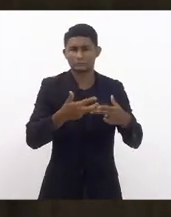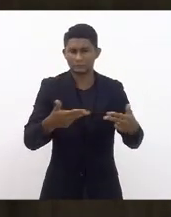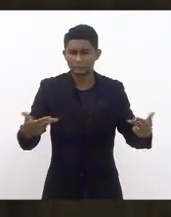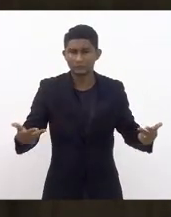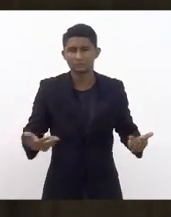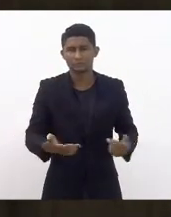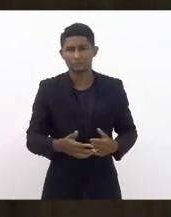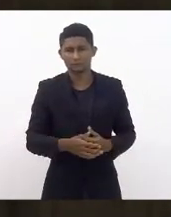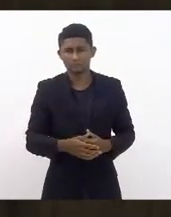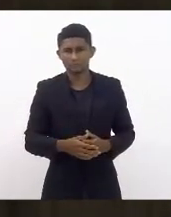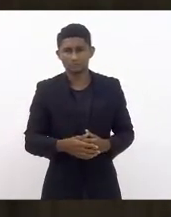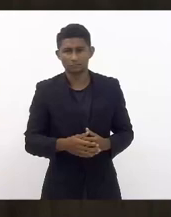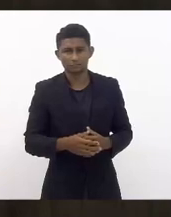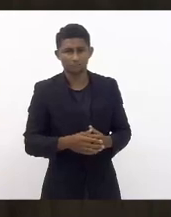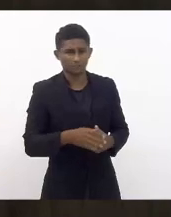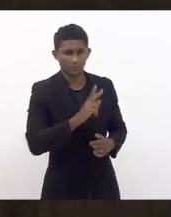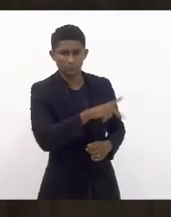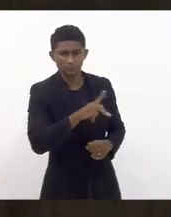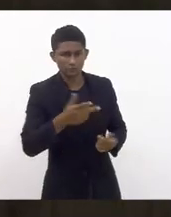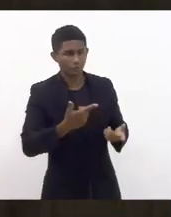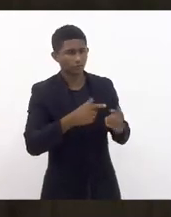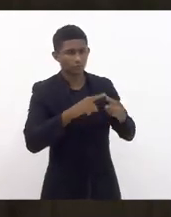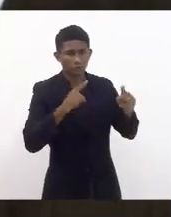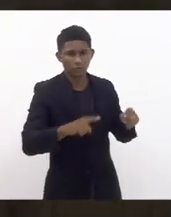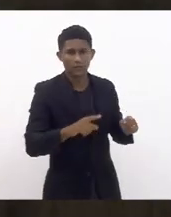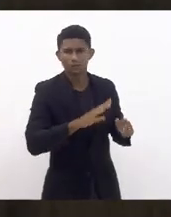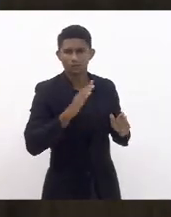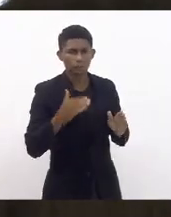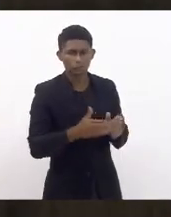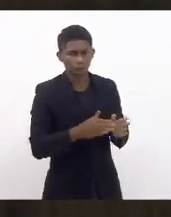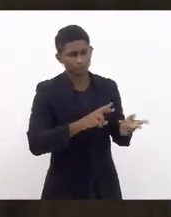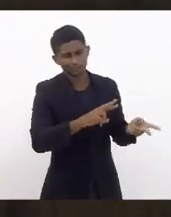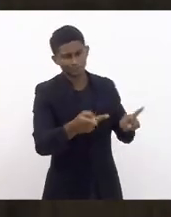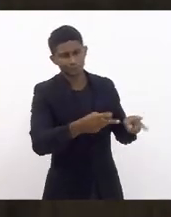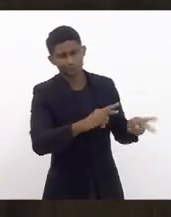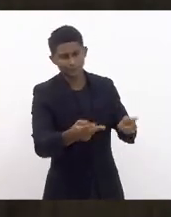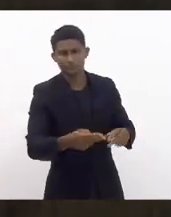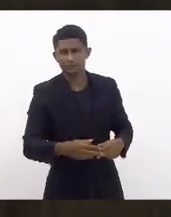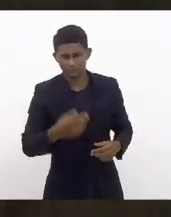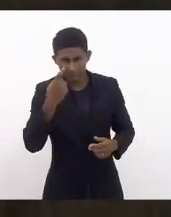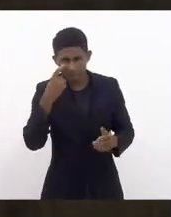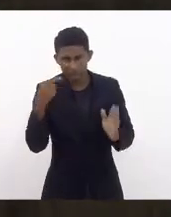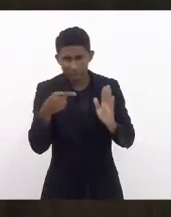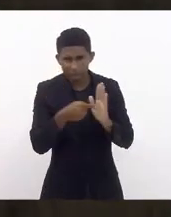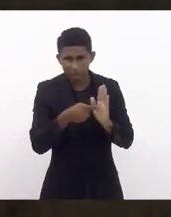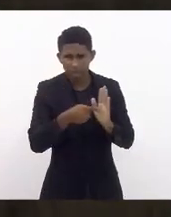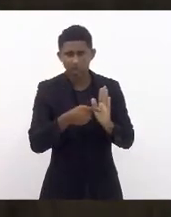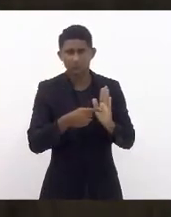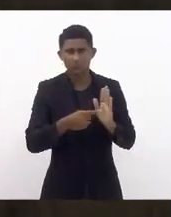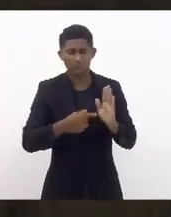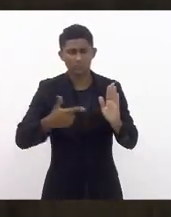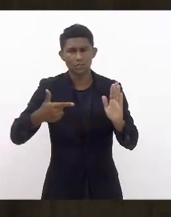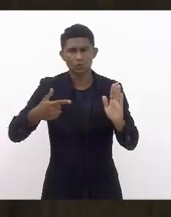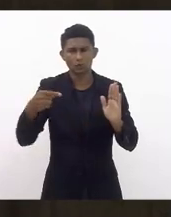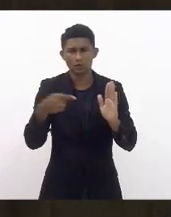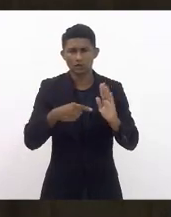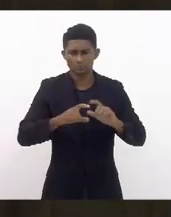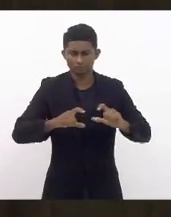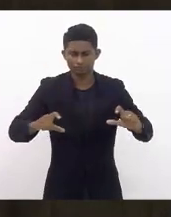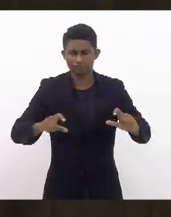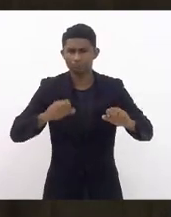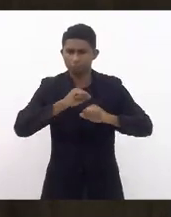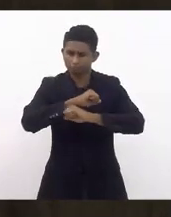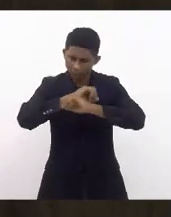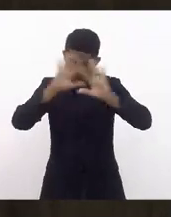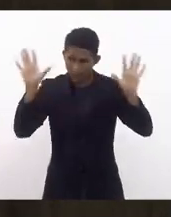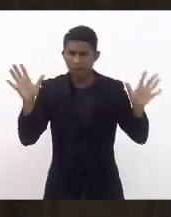sobre docentes, técnicos e demais servidores. Está claro aqui, está no artigo 2º aqui, muito claro.